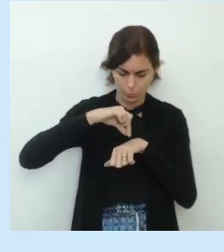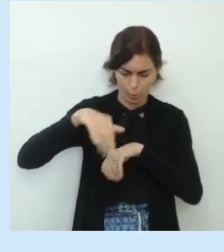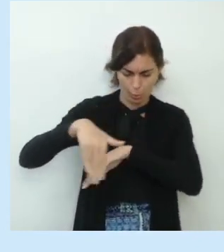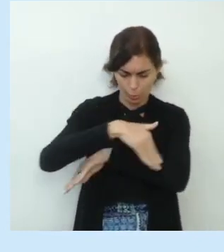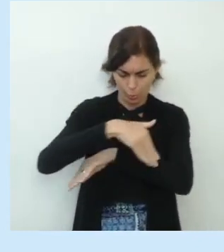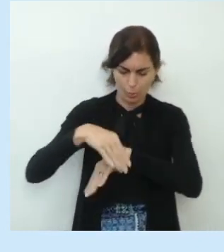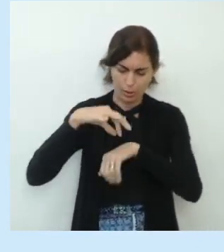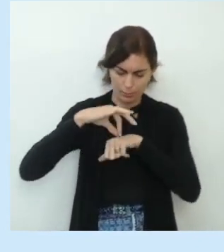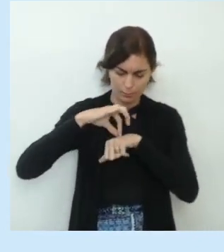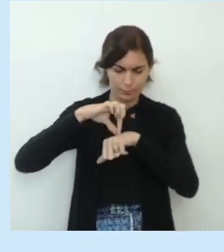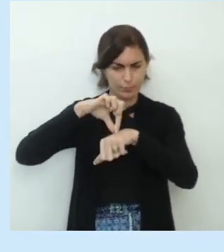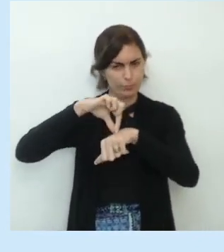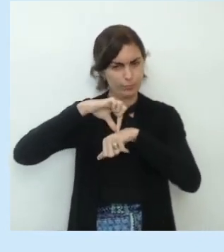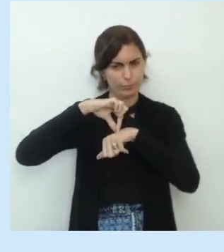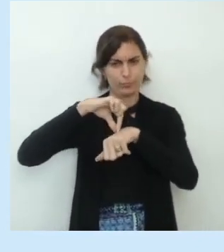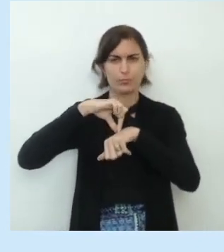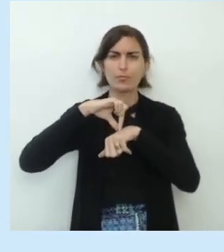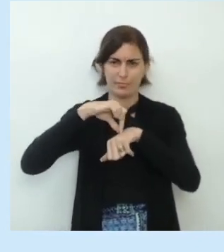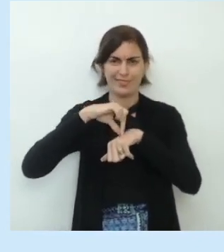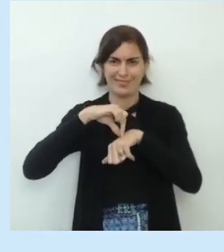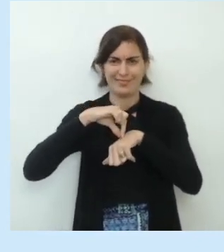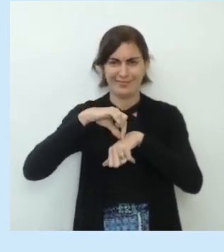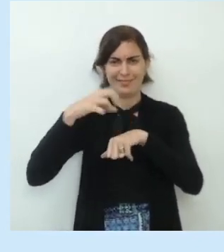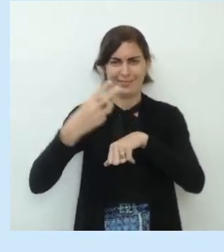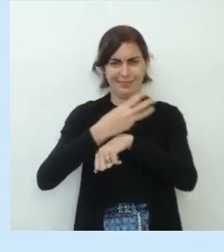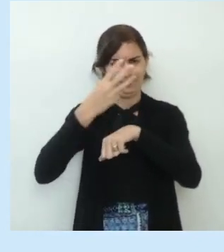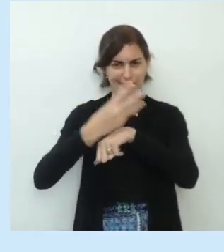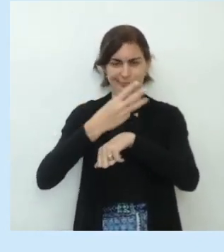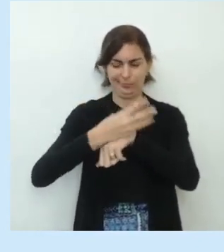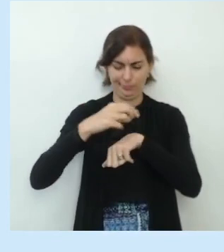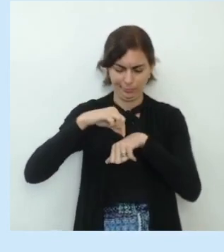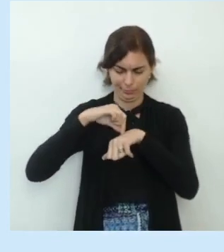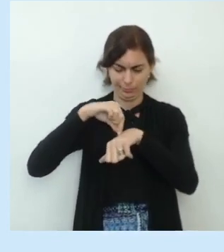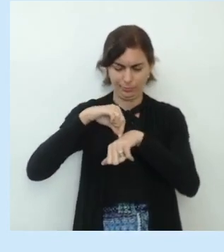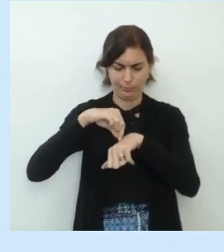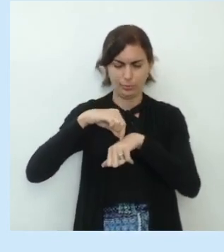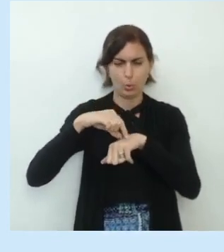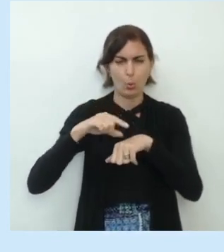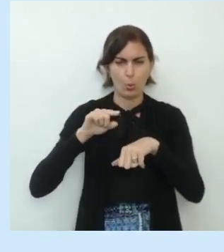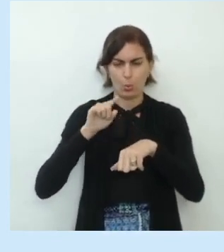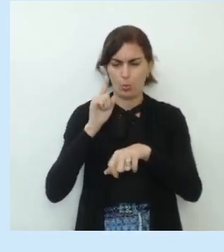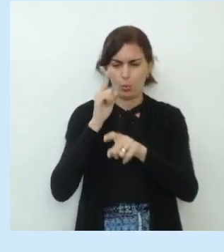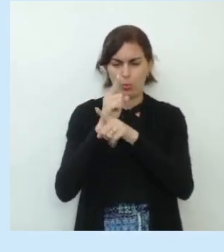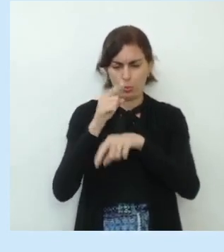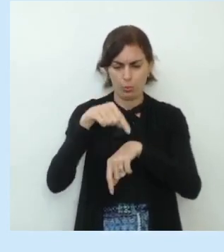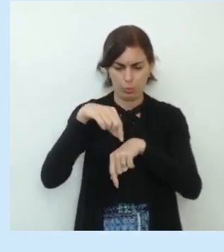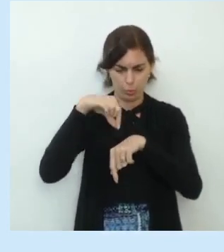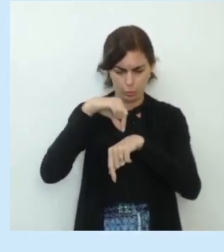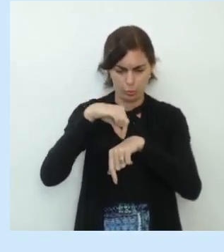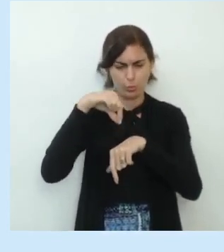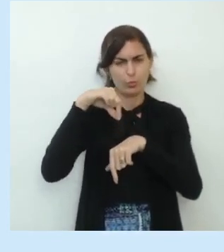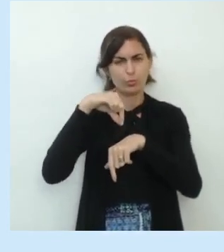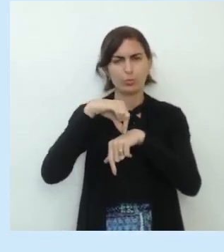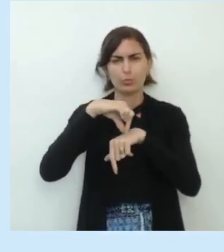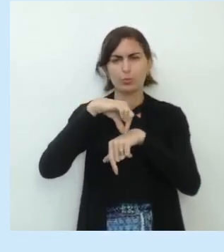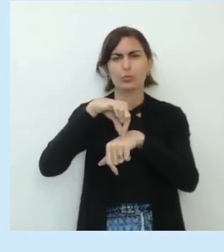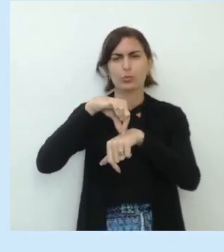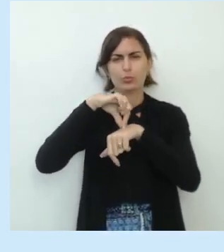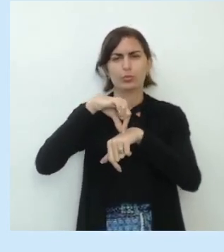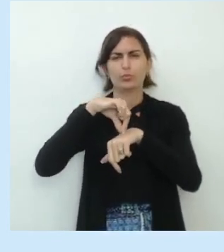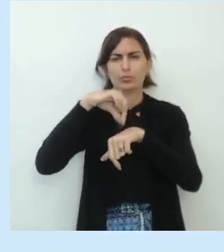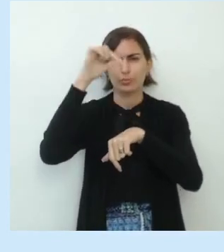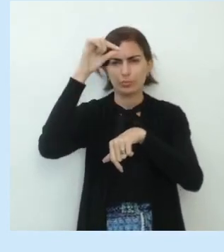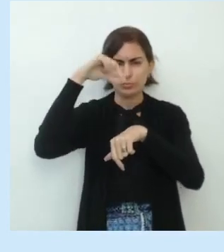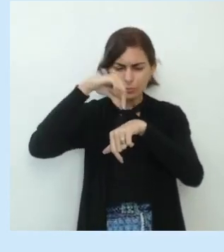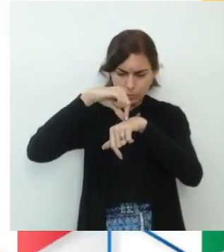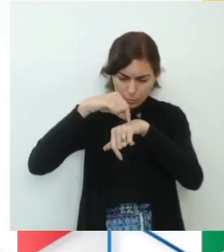para alguém pela plataforma do WhatsApp, por exemplo, né? Bota o localizador aí. Quando a gente clica em cima naquele sinalzinho